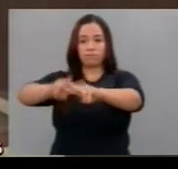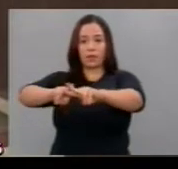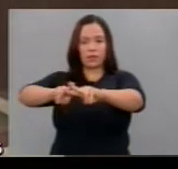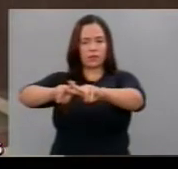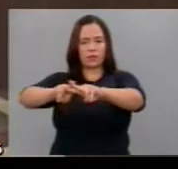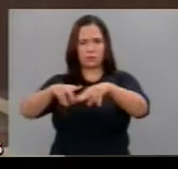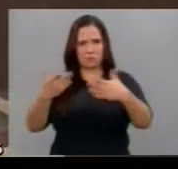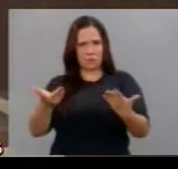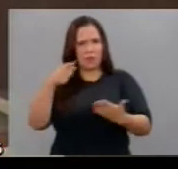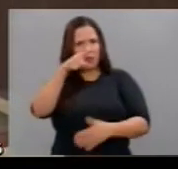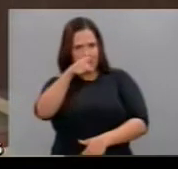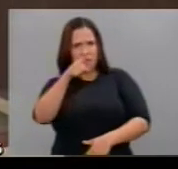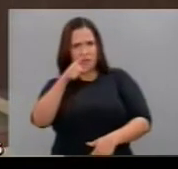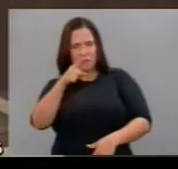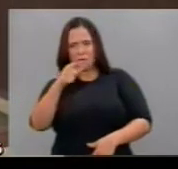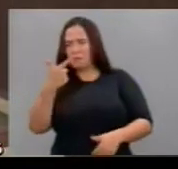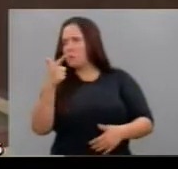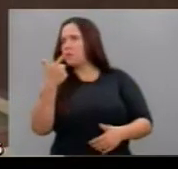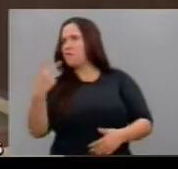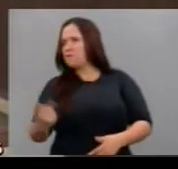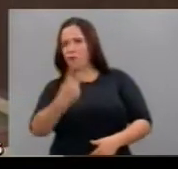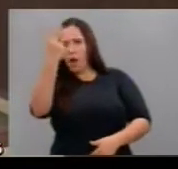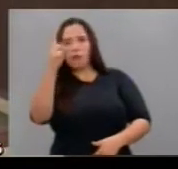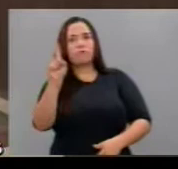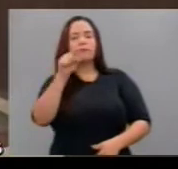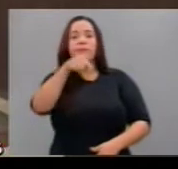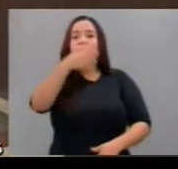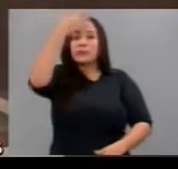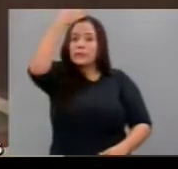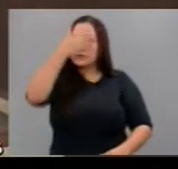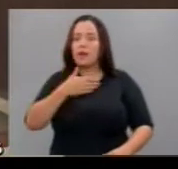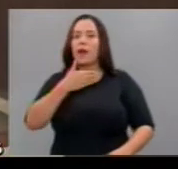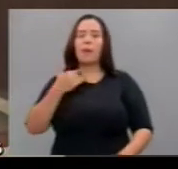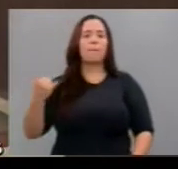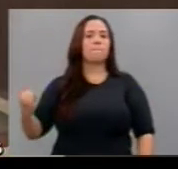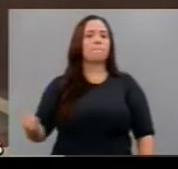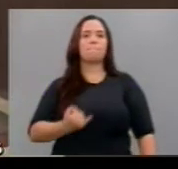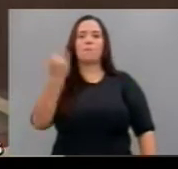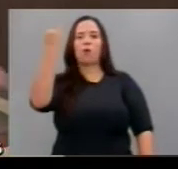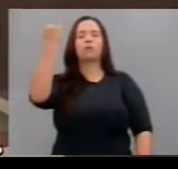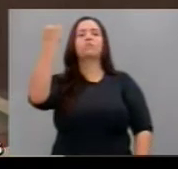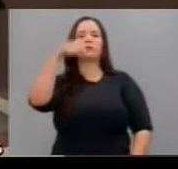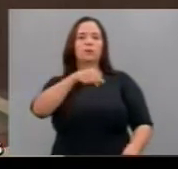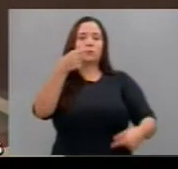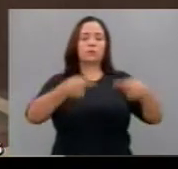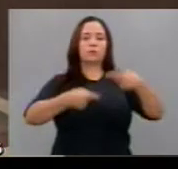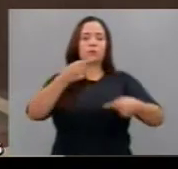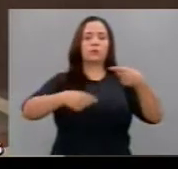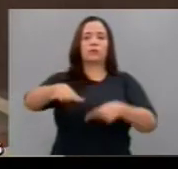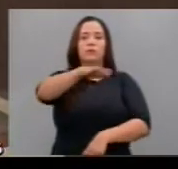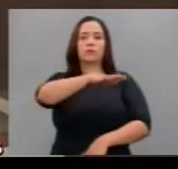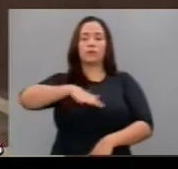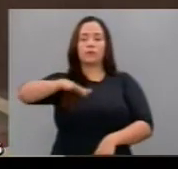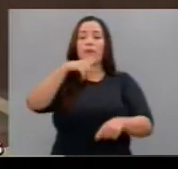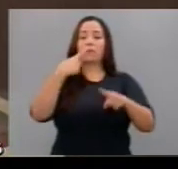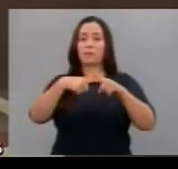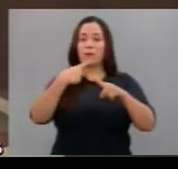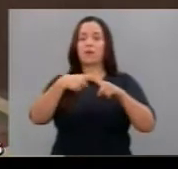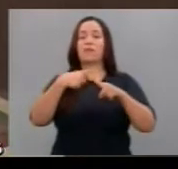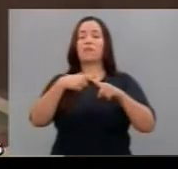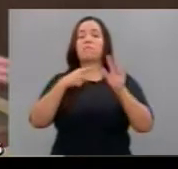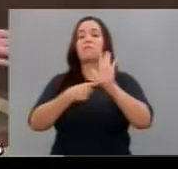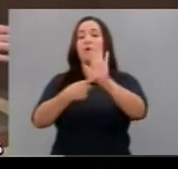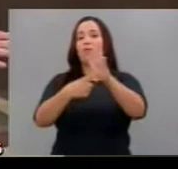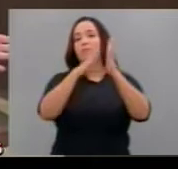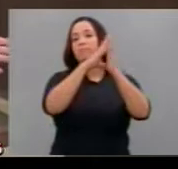como algo menor. Isso é de uma seriedade central no debate da política, porque isso respinga na figura do